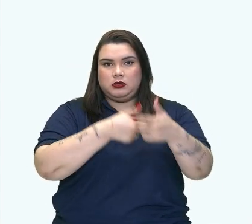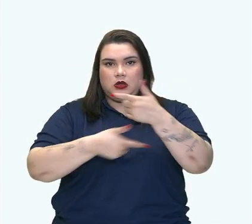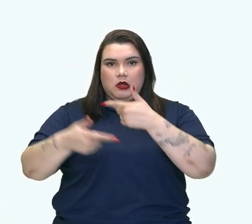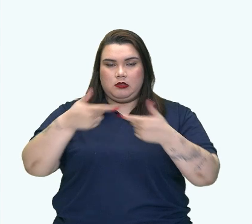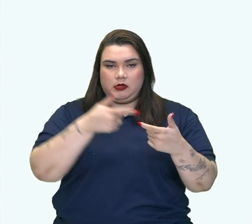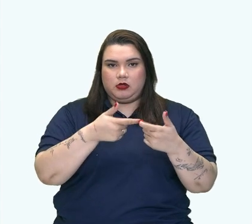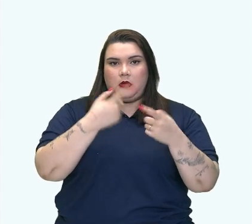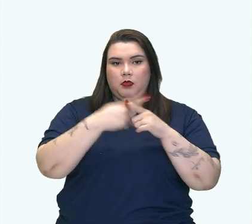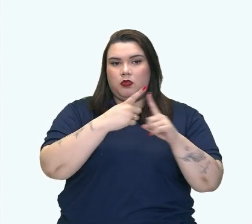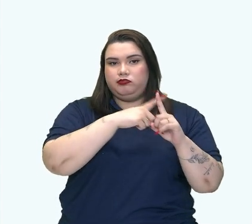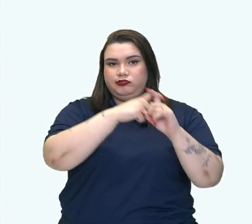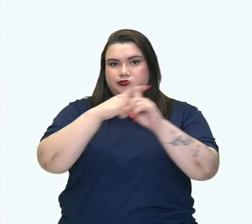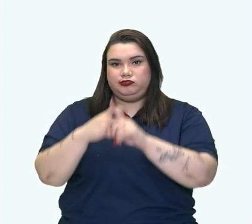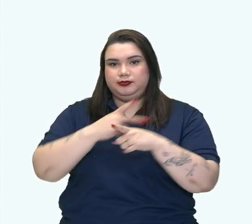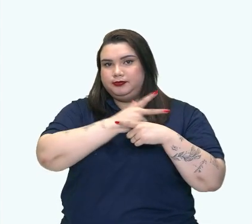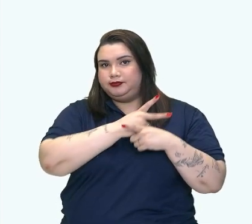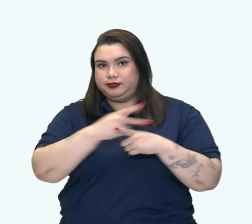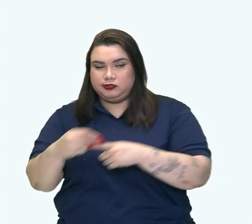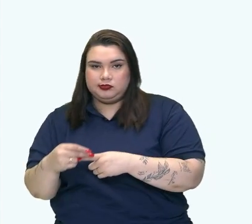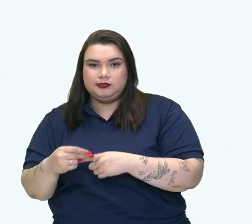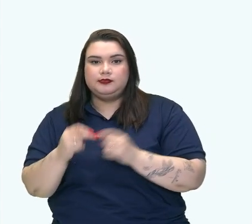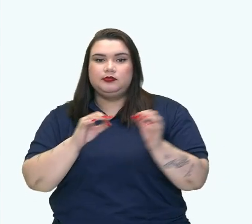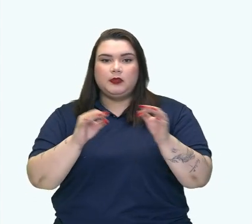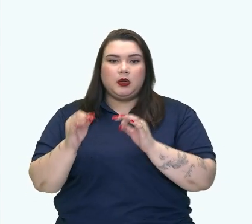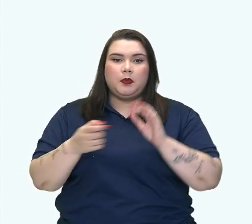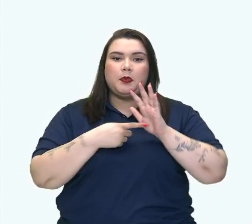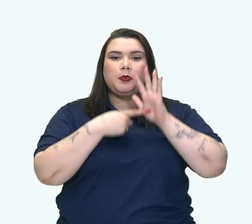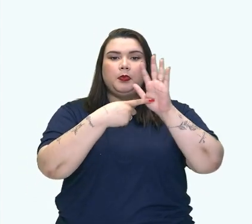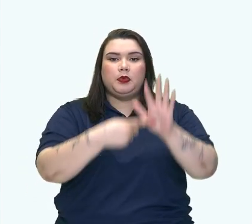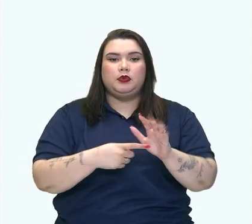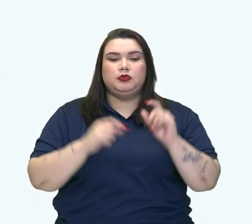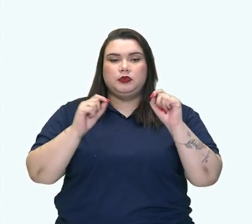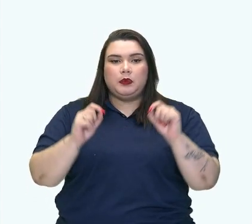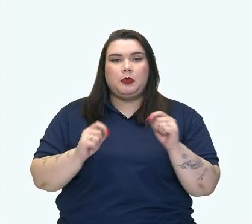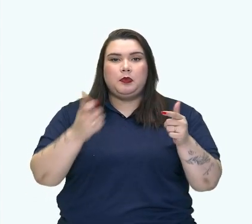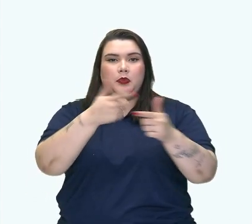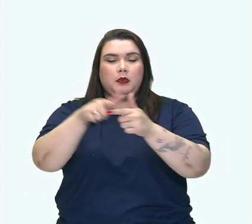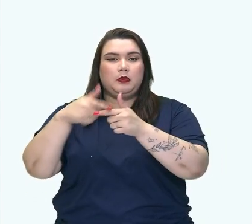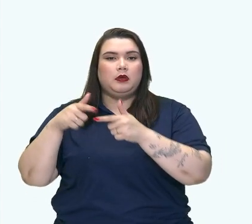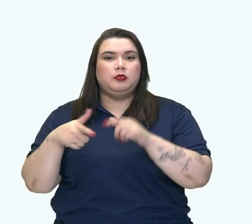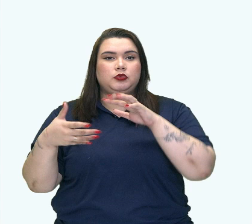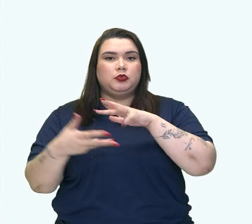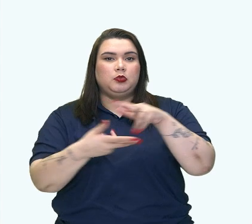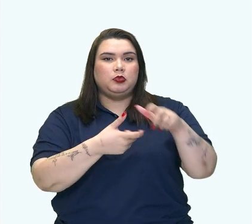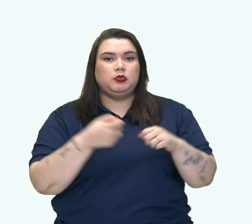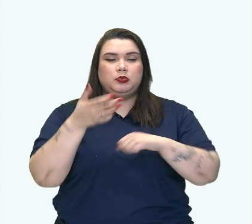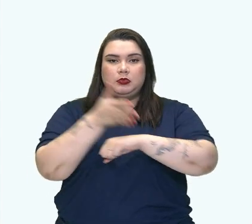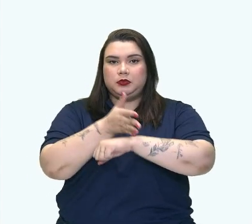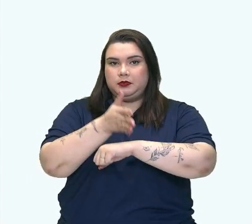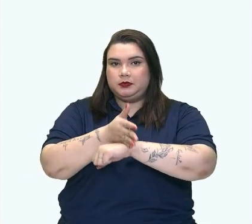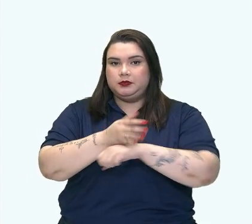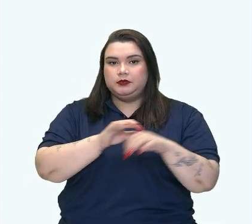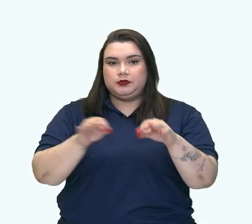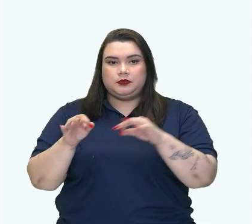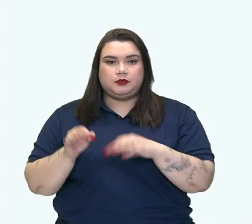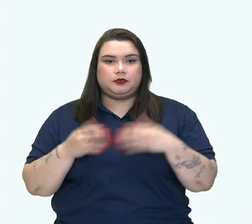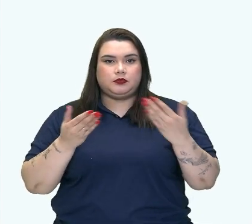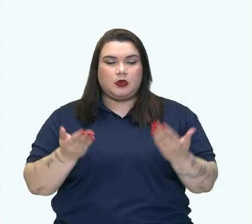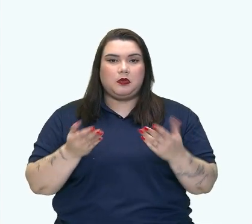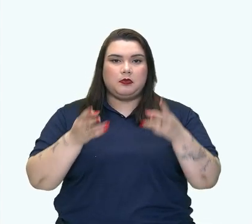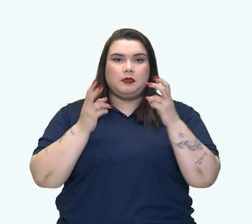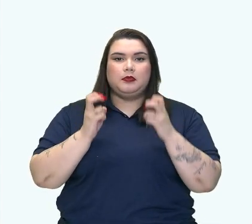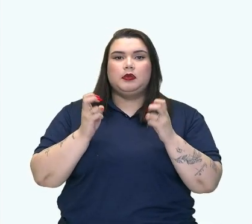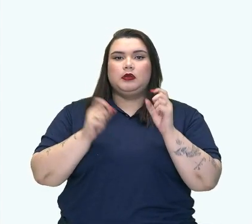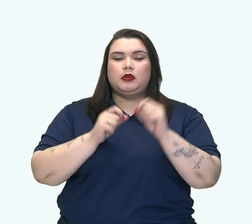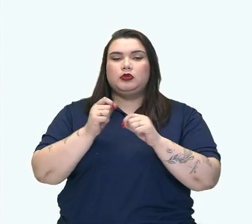nazistas, refletindo então as incertezas e fragmentações do mundo contemporâneo. Então pense nessas palavras